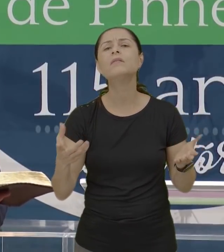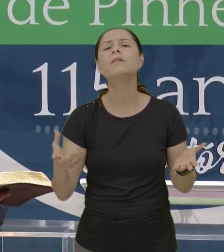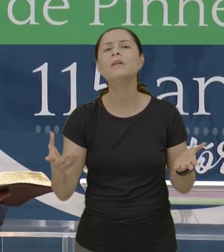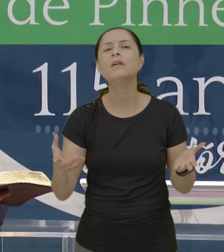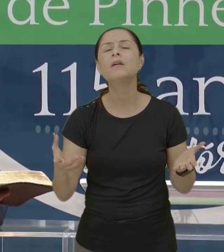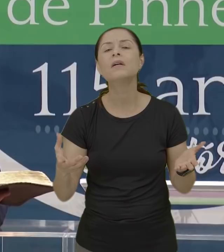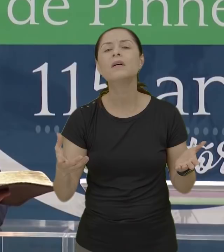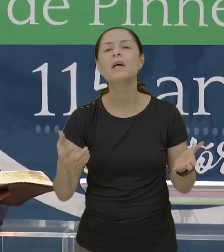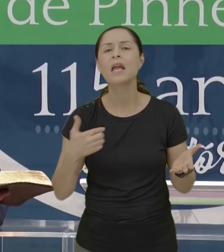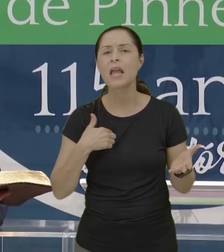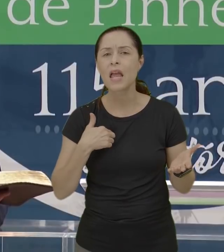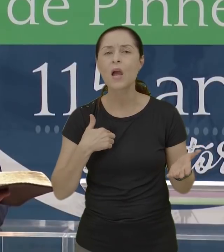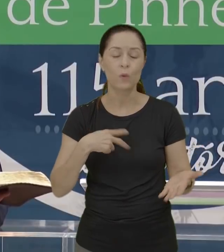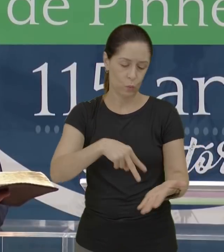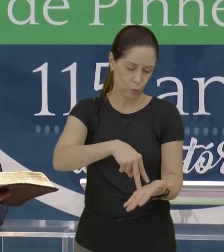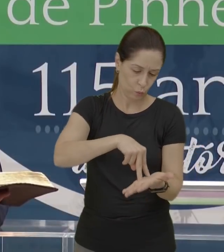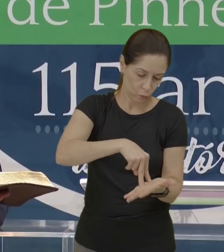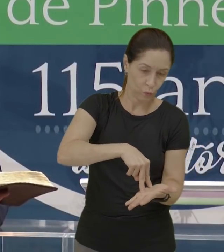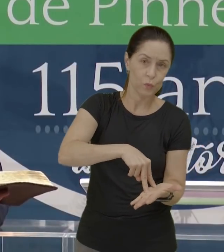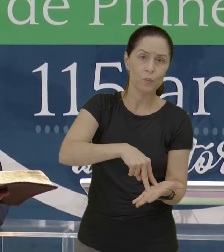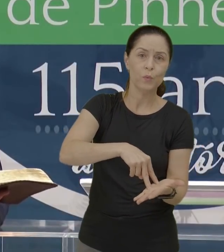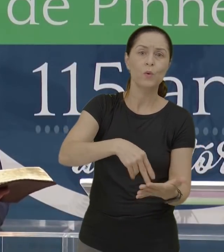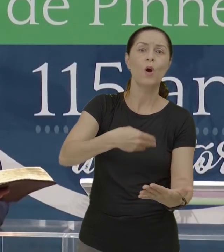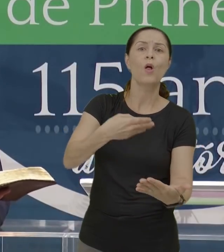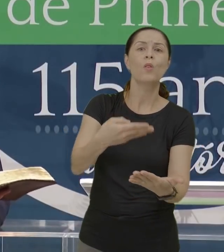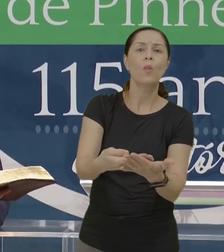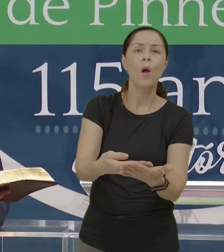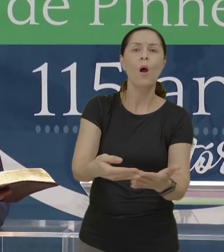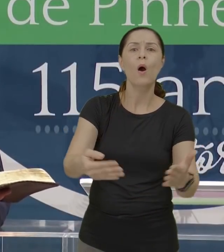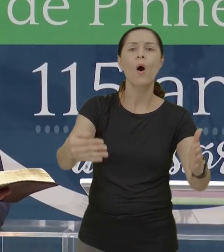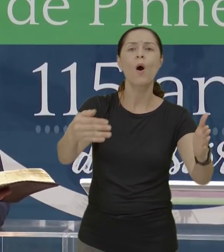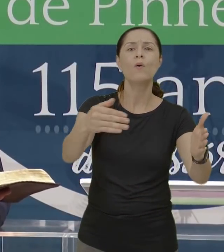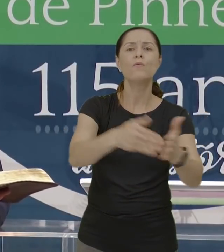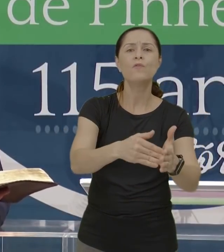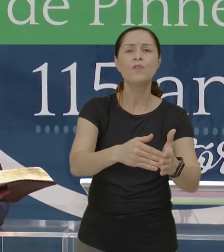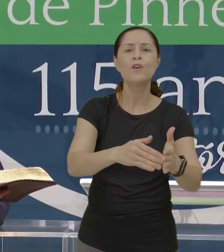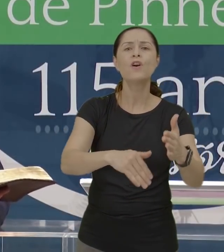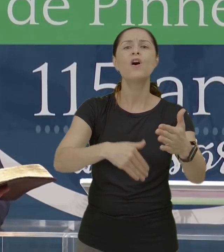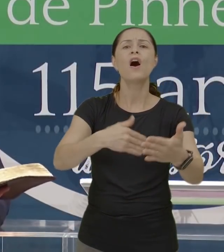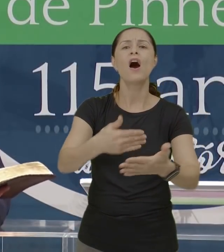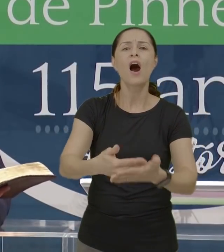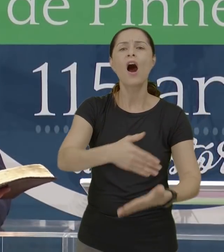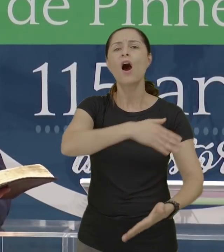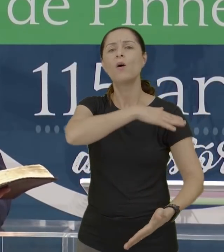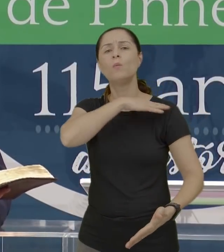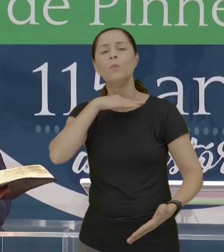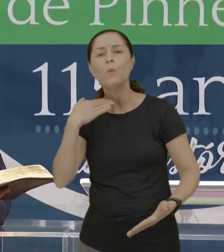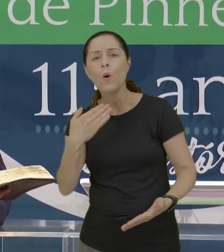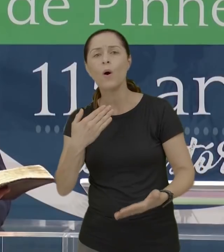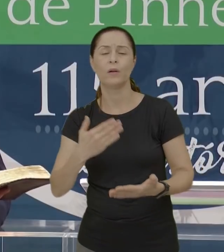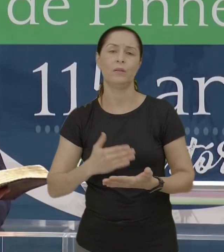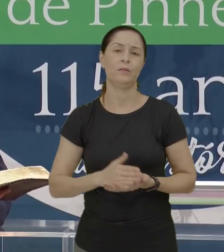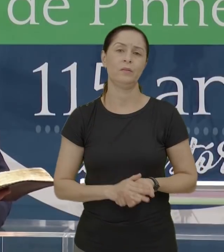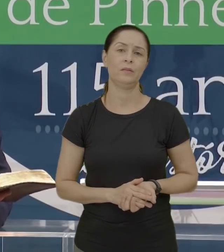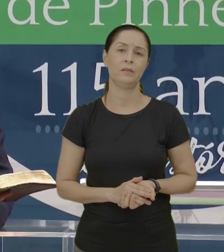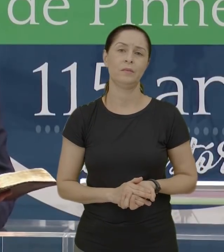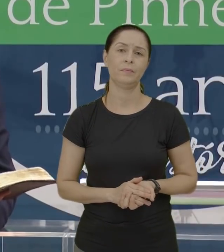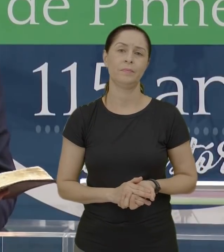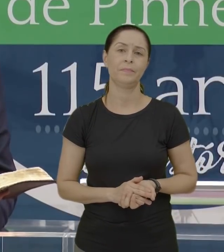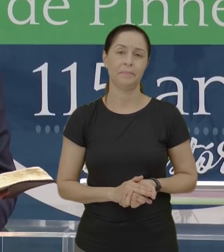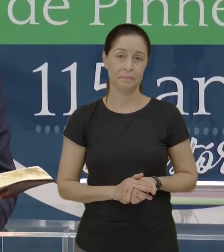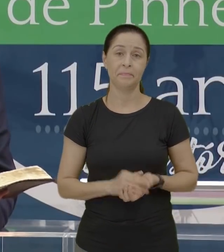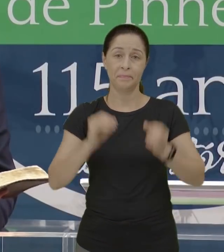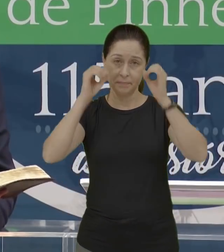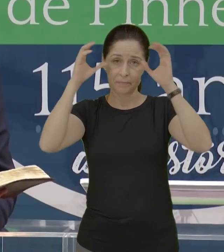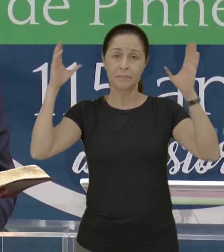Porque se eu não persevero até o fim, eu nunca tive. Eu nunca tive. Está claríssimo,